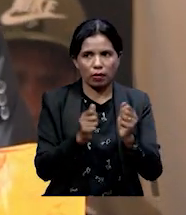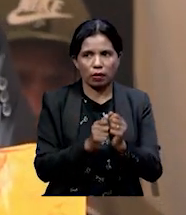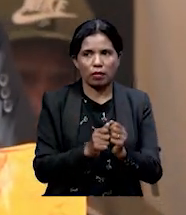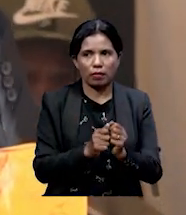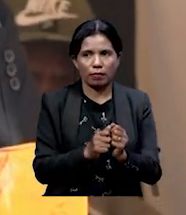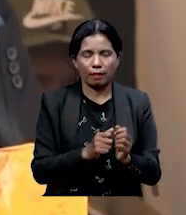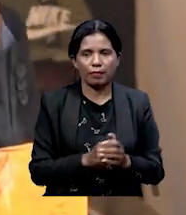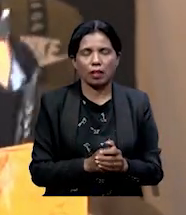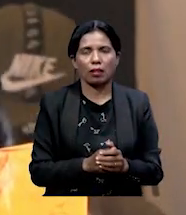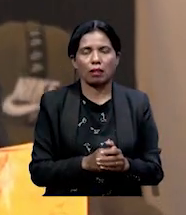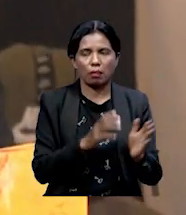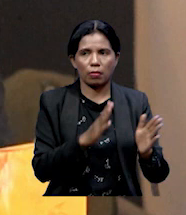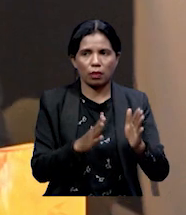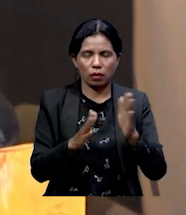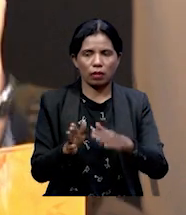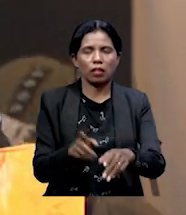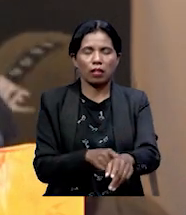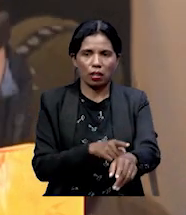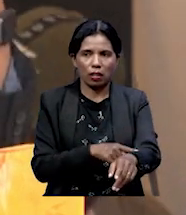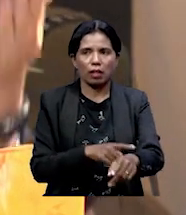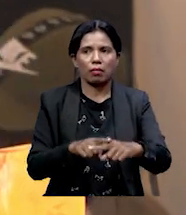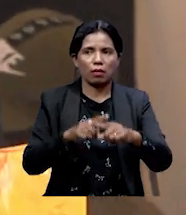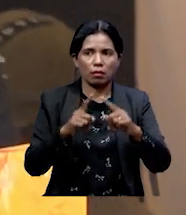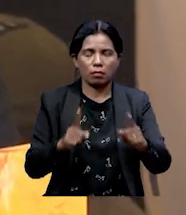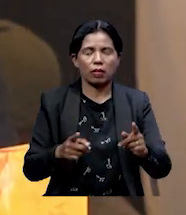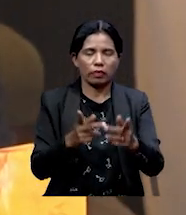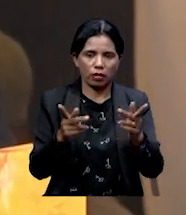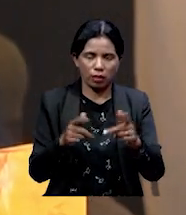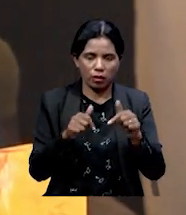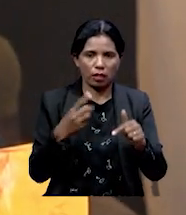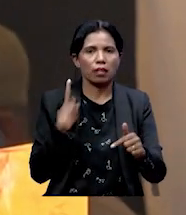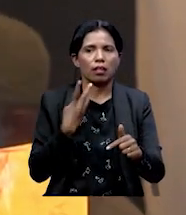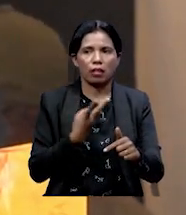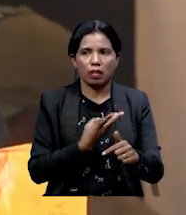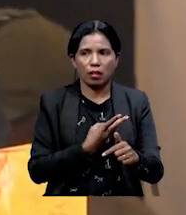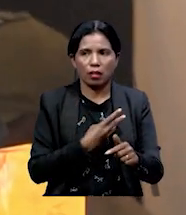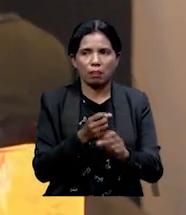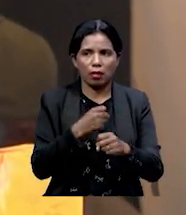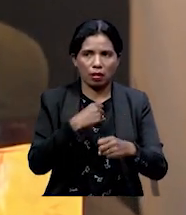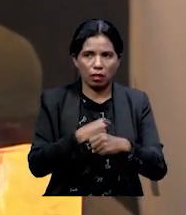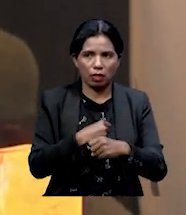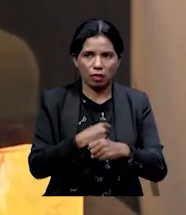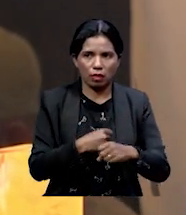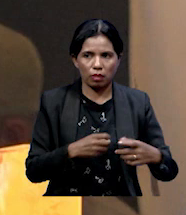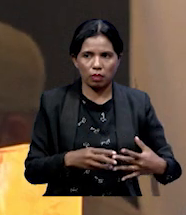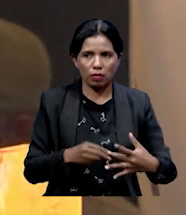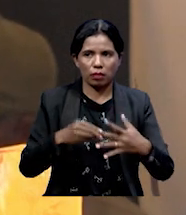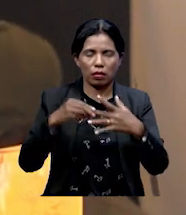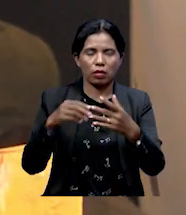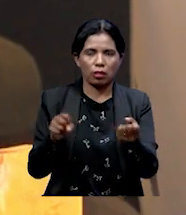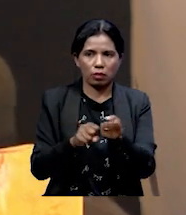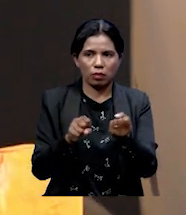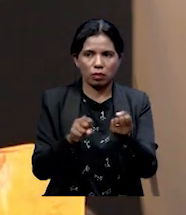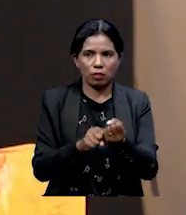hanu naro ko ituan, mai be condições sira ne durante ne ami lao liliu apoio